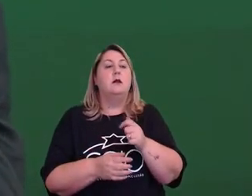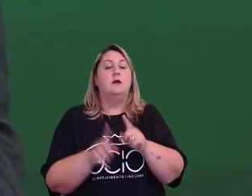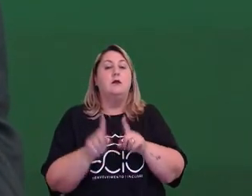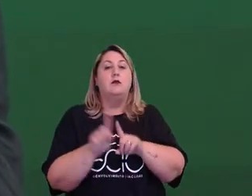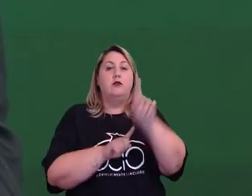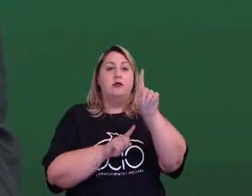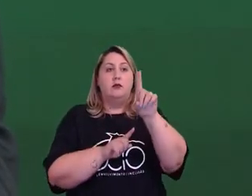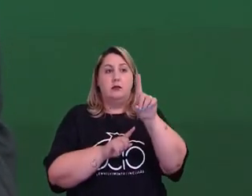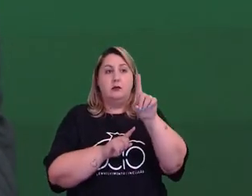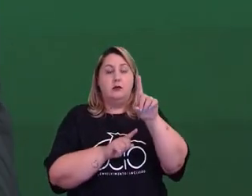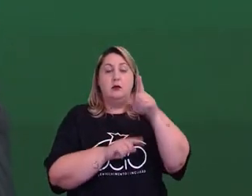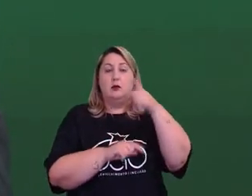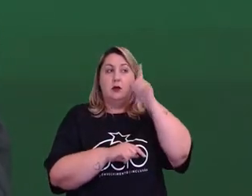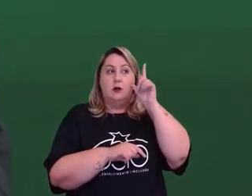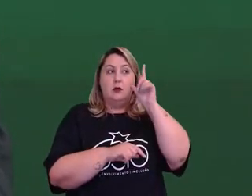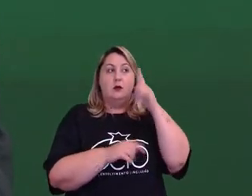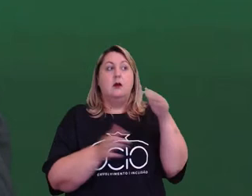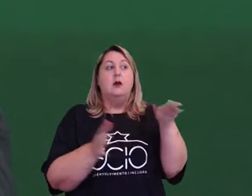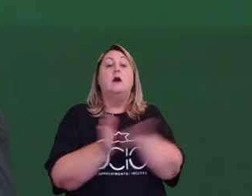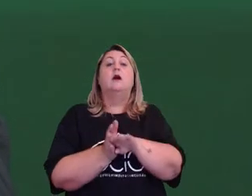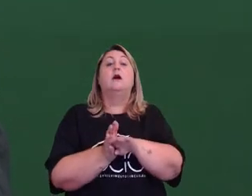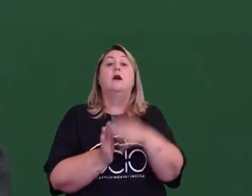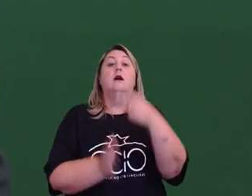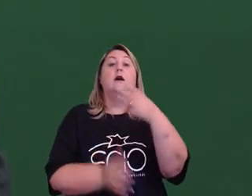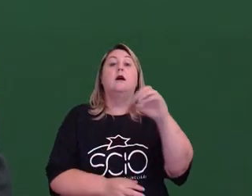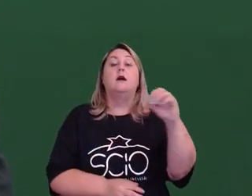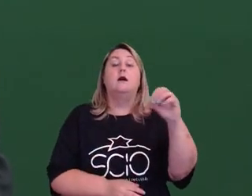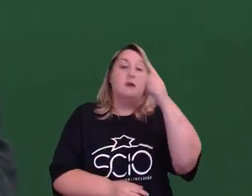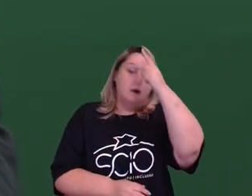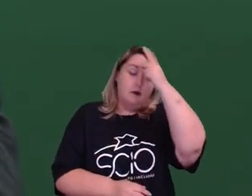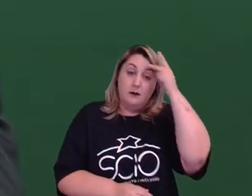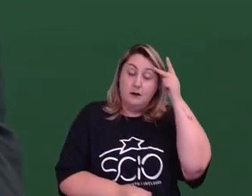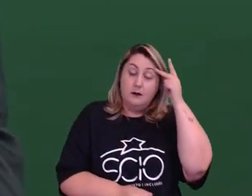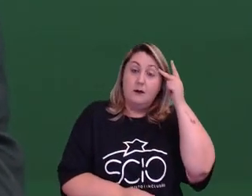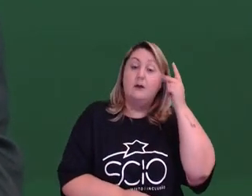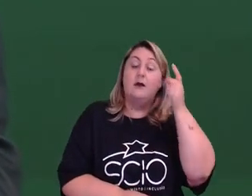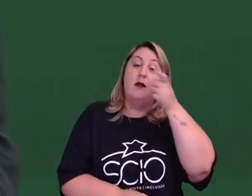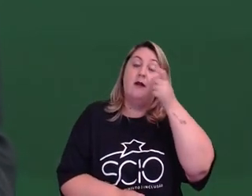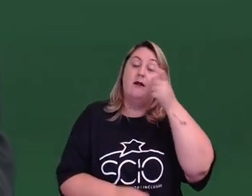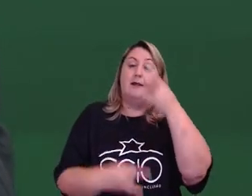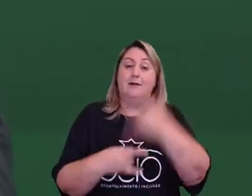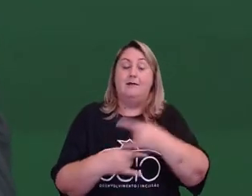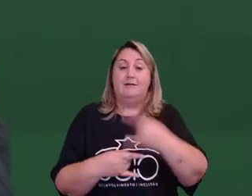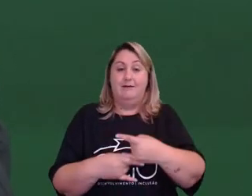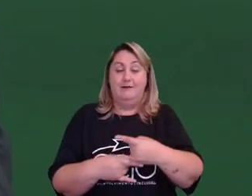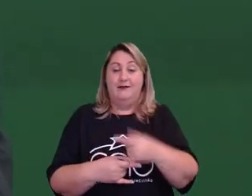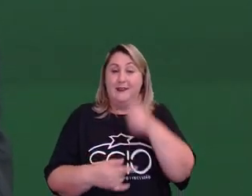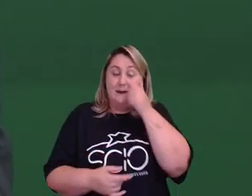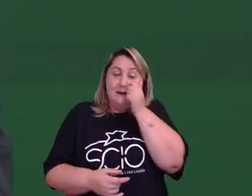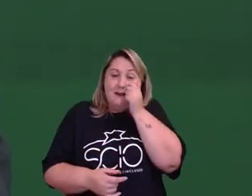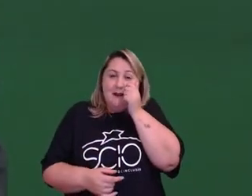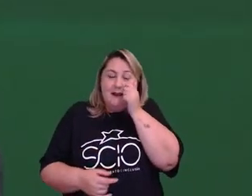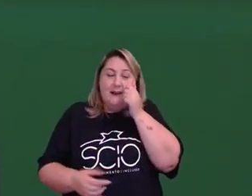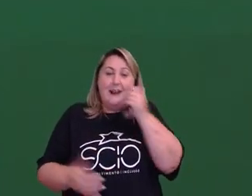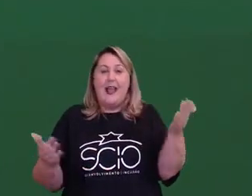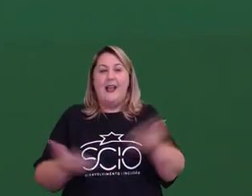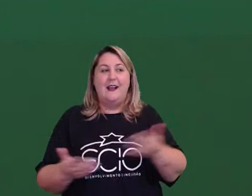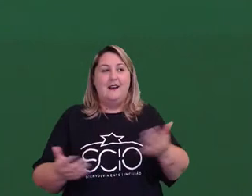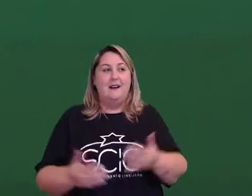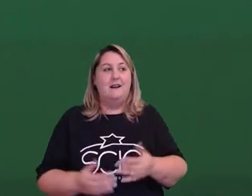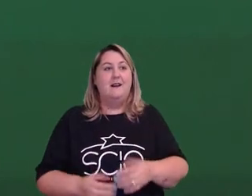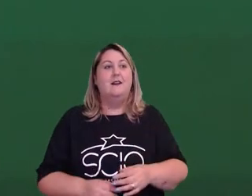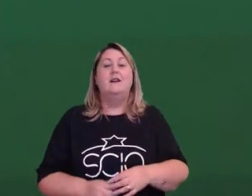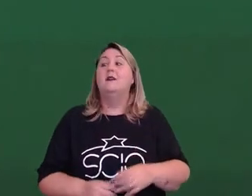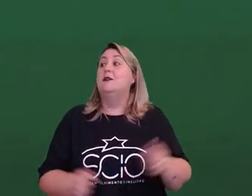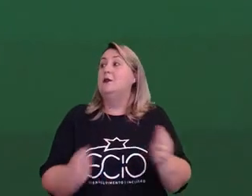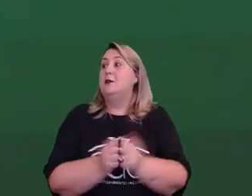batermos o recorde de ontem e chegarmos em 300 pessoas assistindo essa live ao vivo agora.